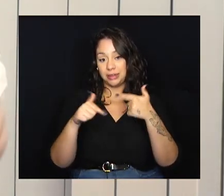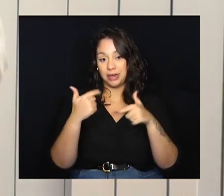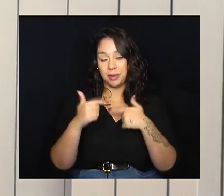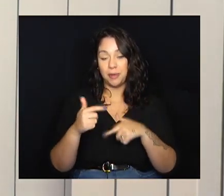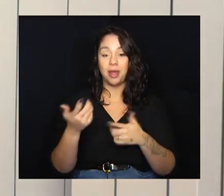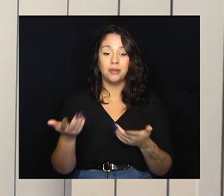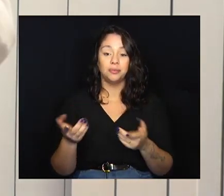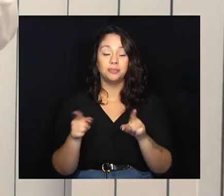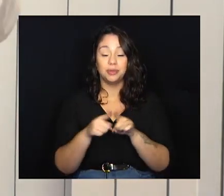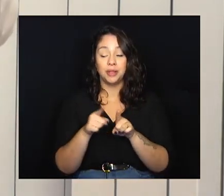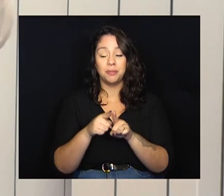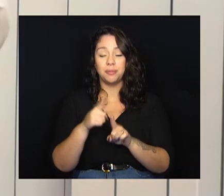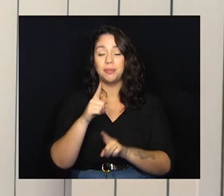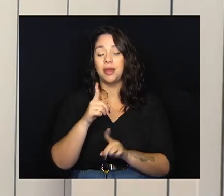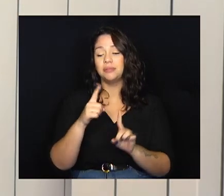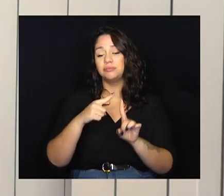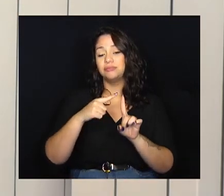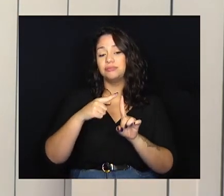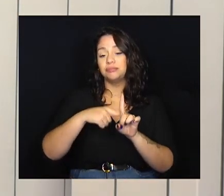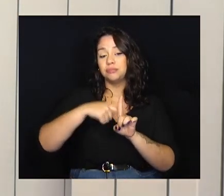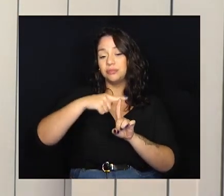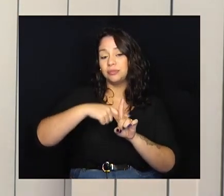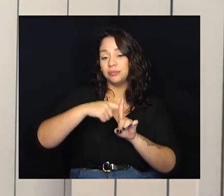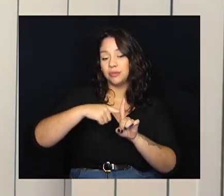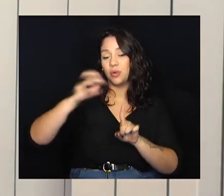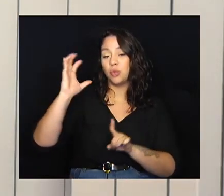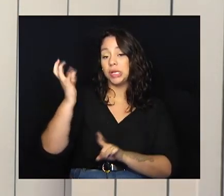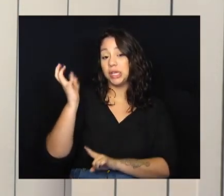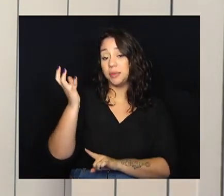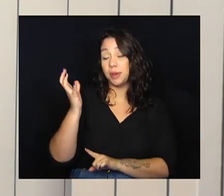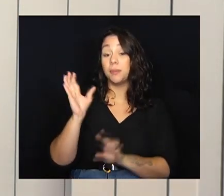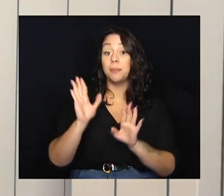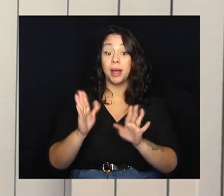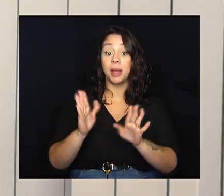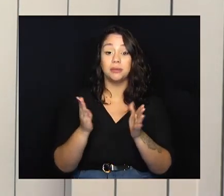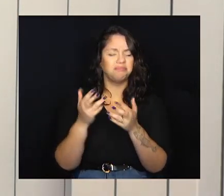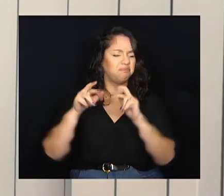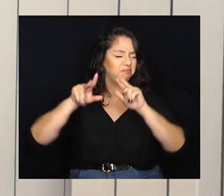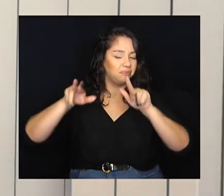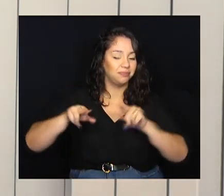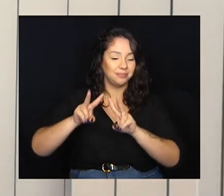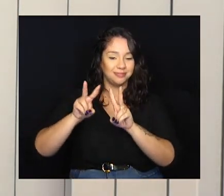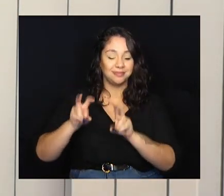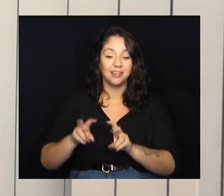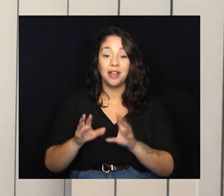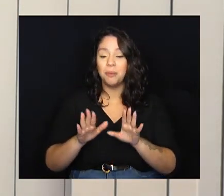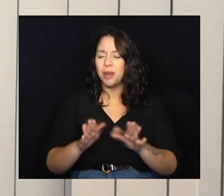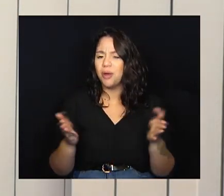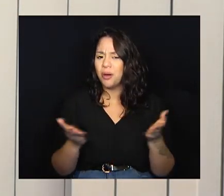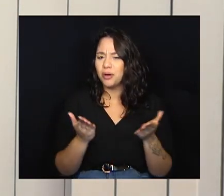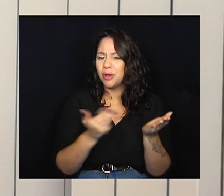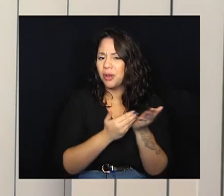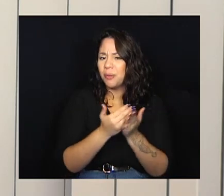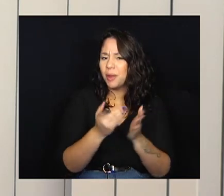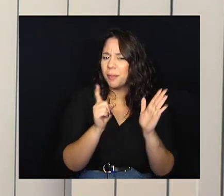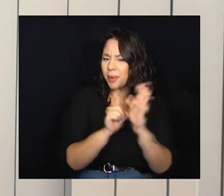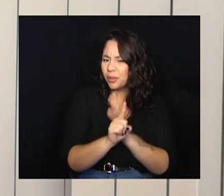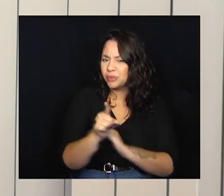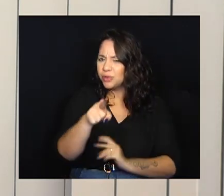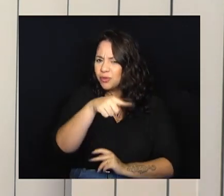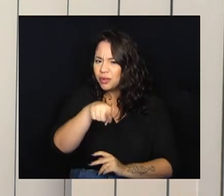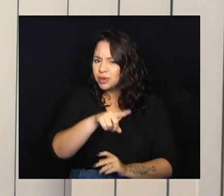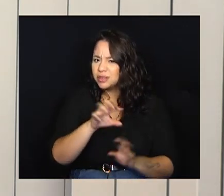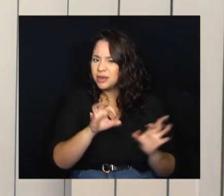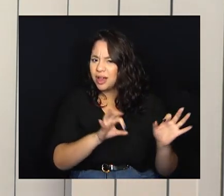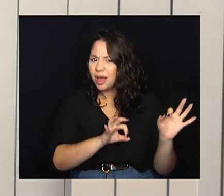previsão do tempo tem muitos assuntos mas a gente abre a edição de hoje já com uma pergunta viu você que está